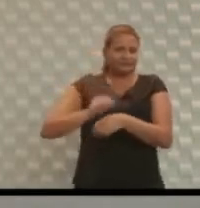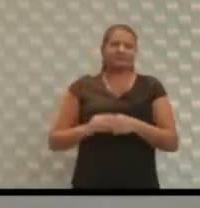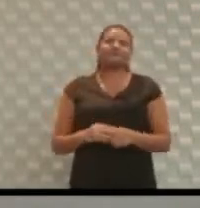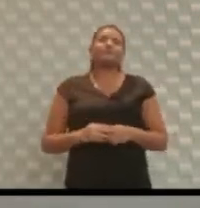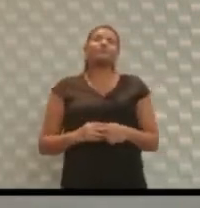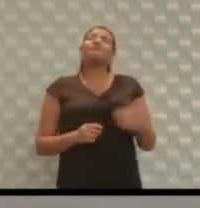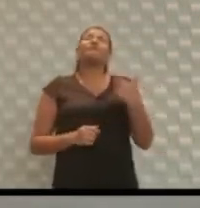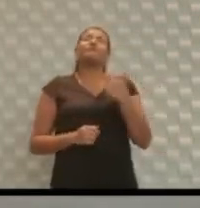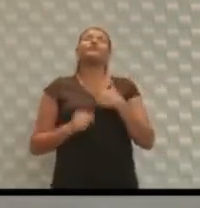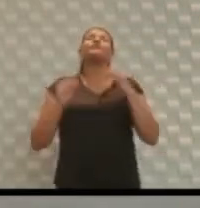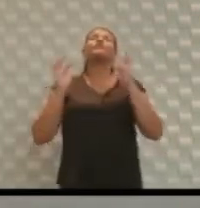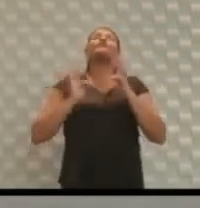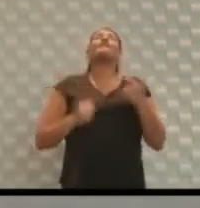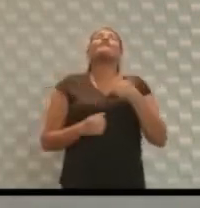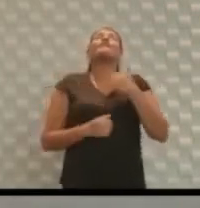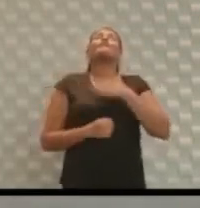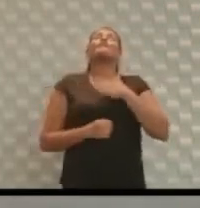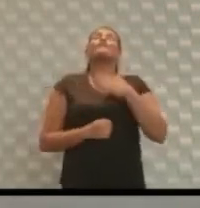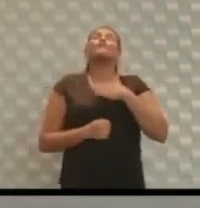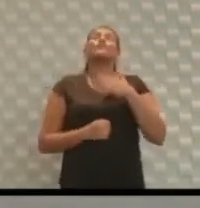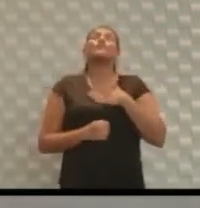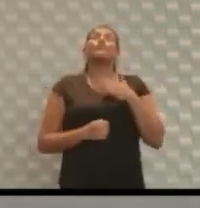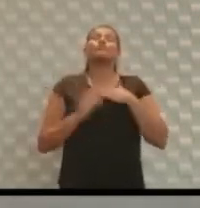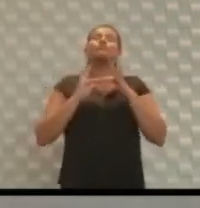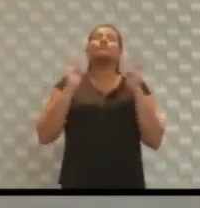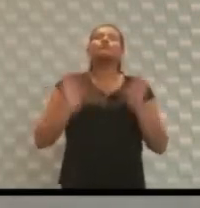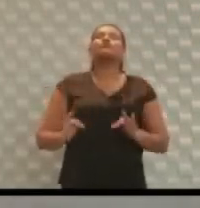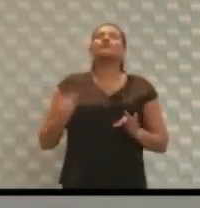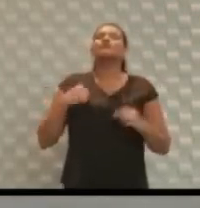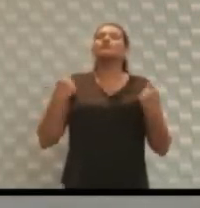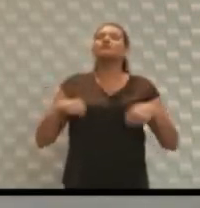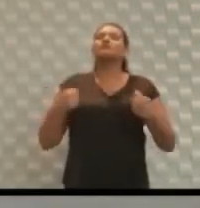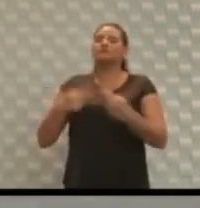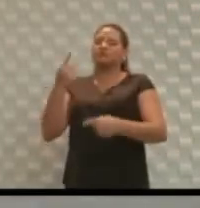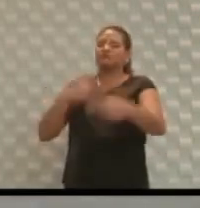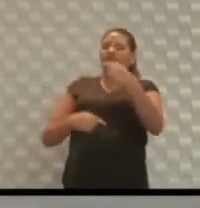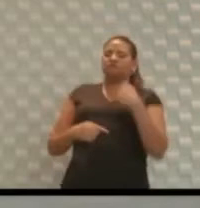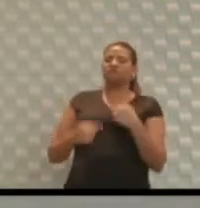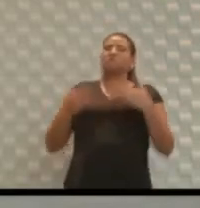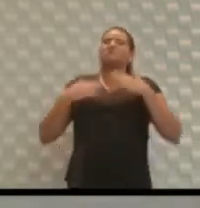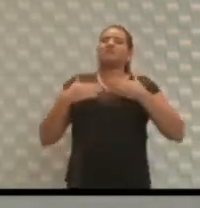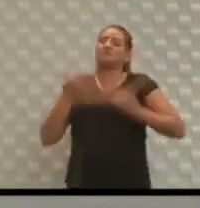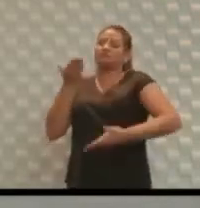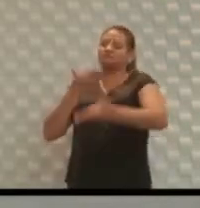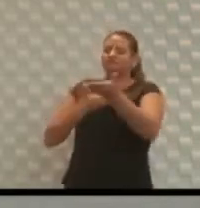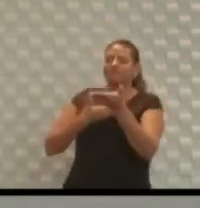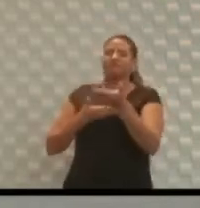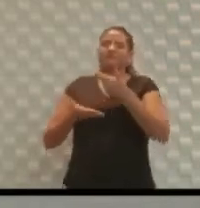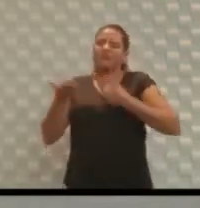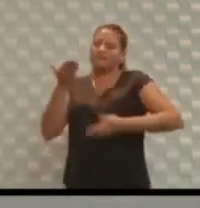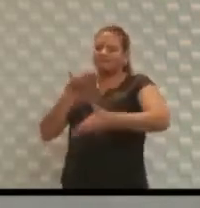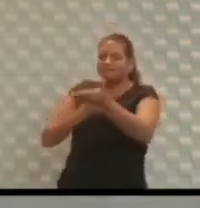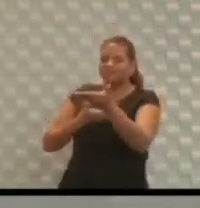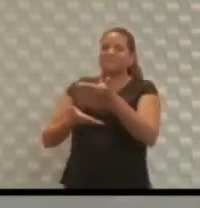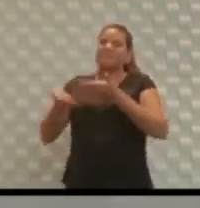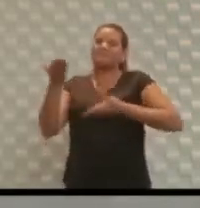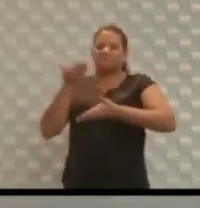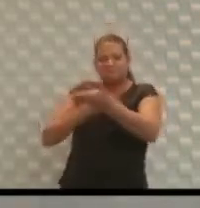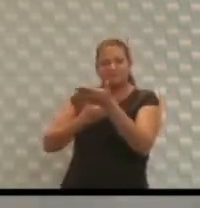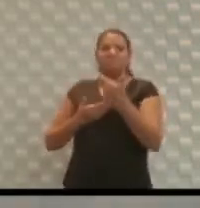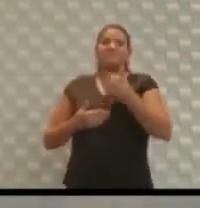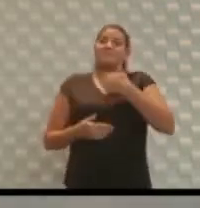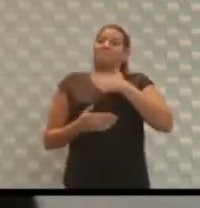servida, né? Eu, você vai morrer no seu eu e nunca vai chegar no outro.